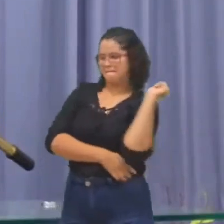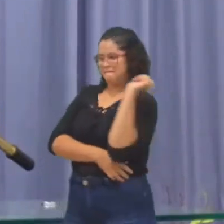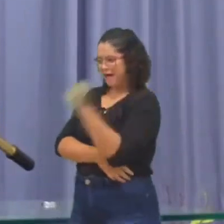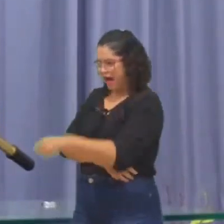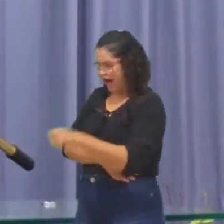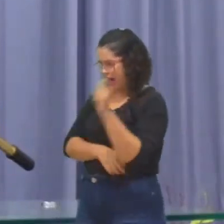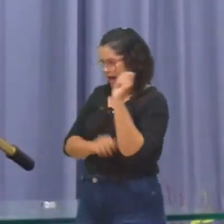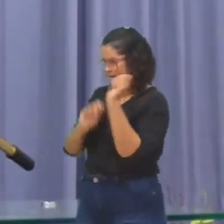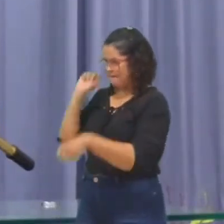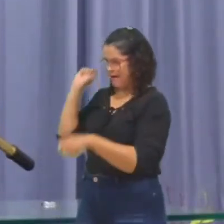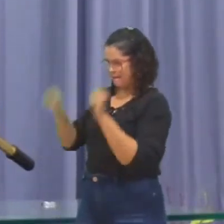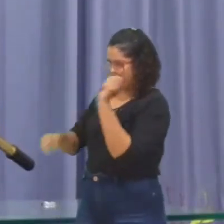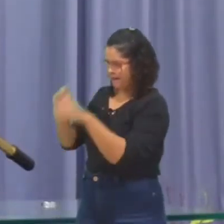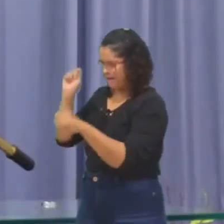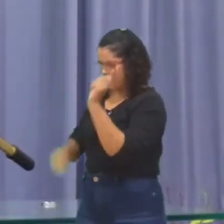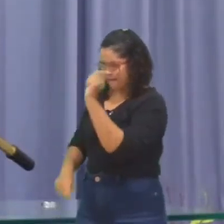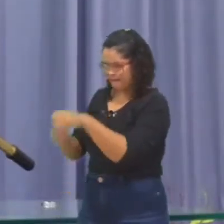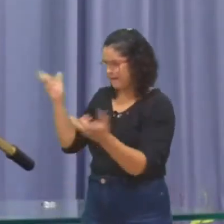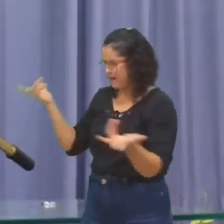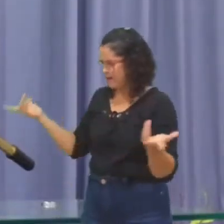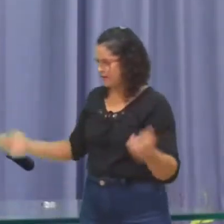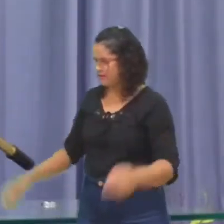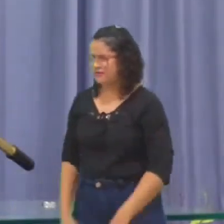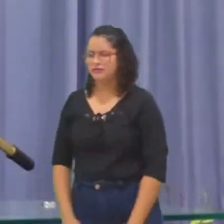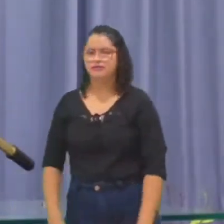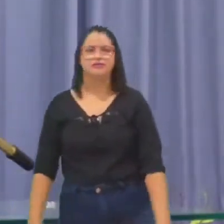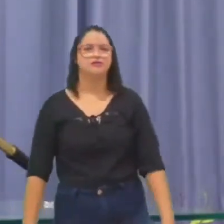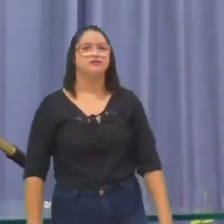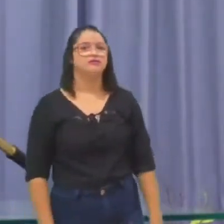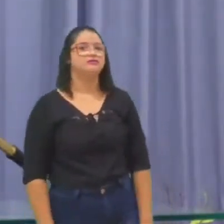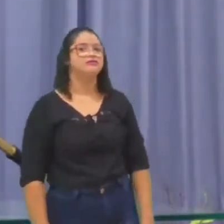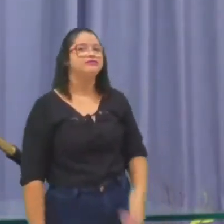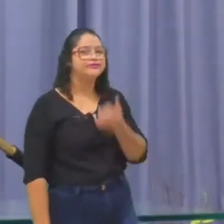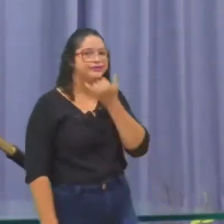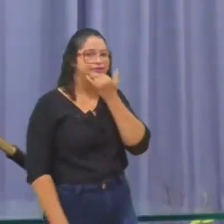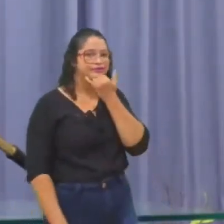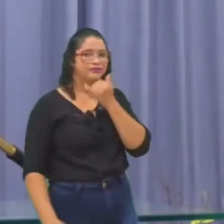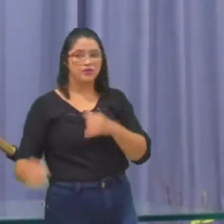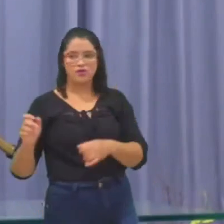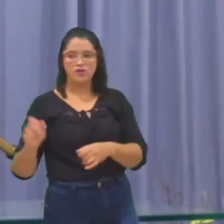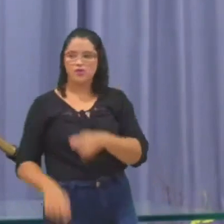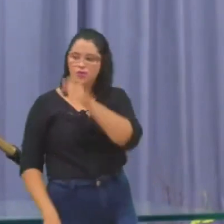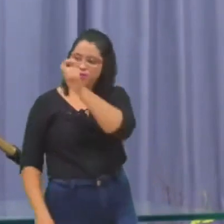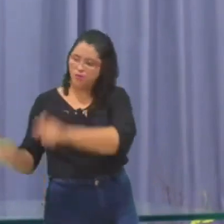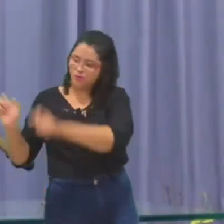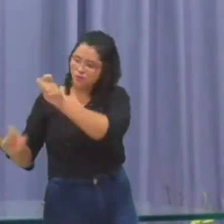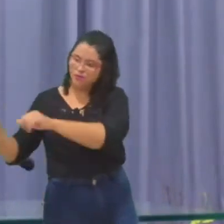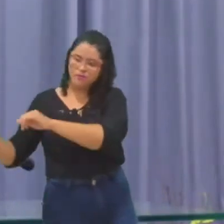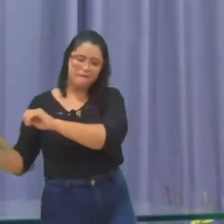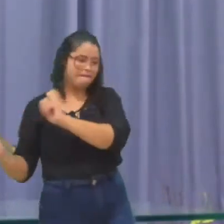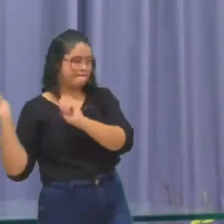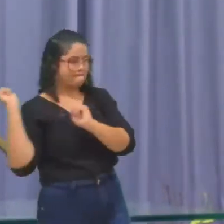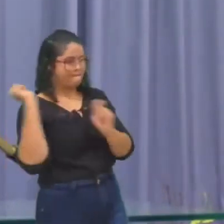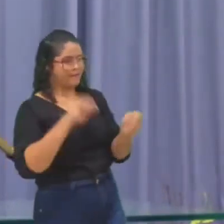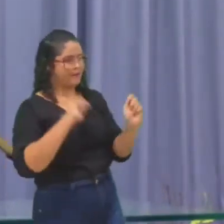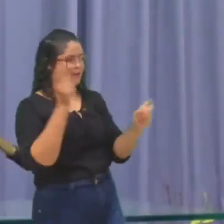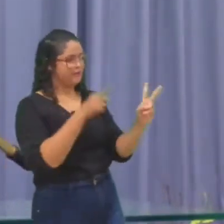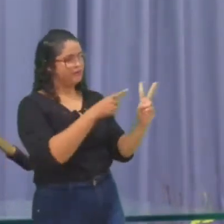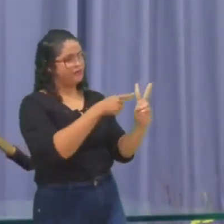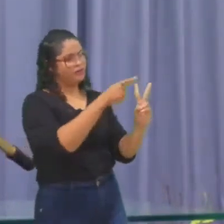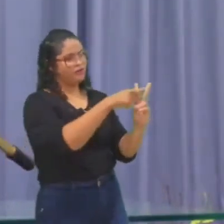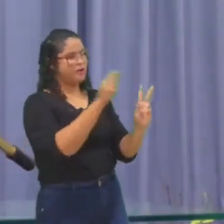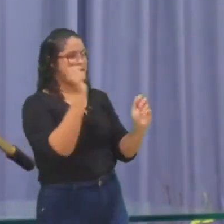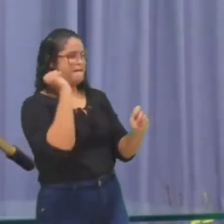Josué e Calebe, a Bíblia diz que o Senhor se levantou, mandou que todo mundo se calasse. Deus se